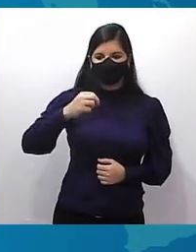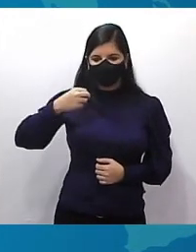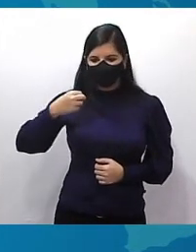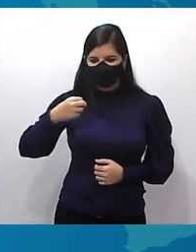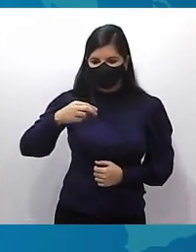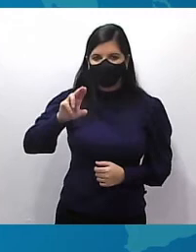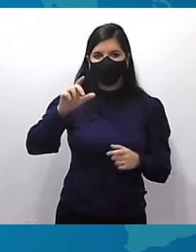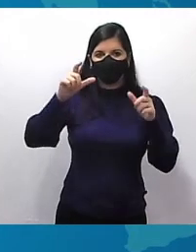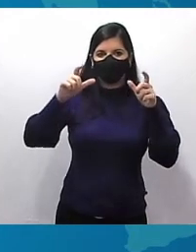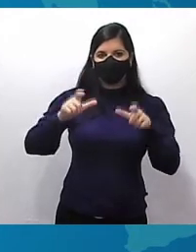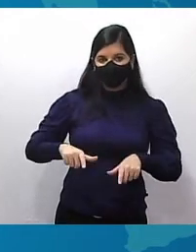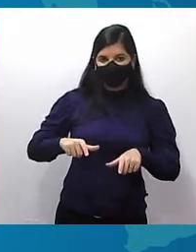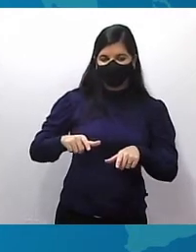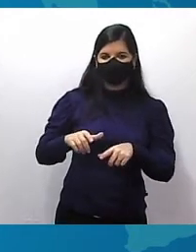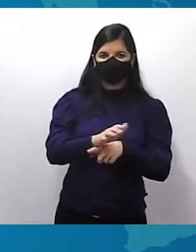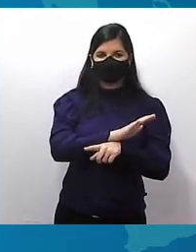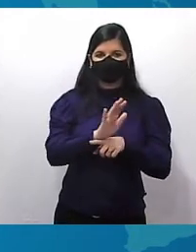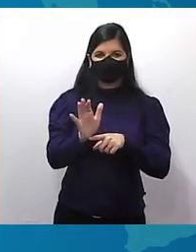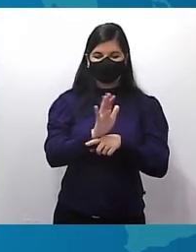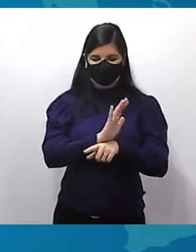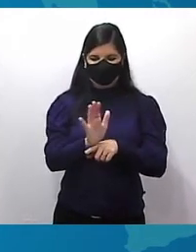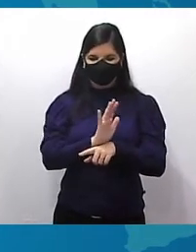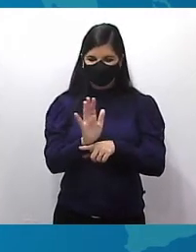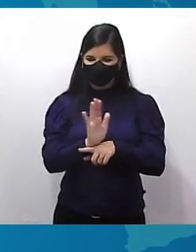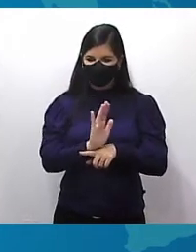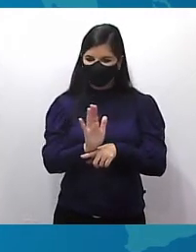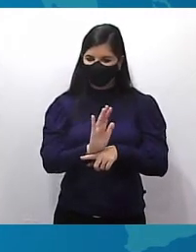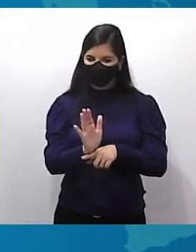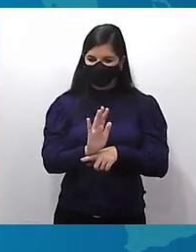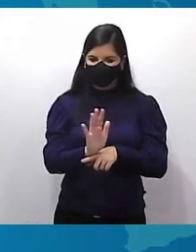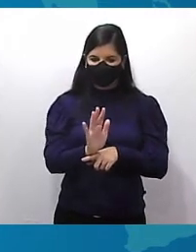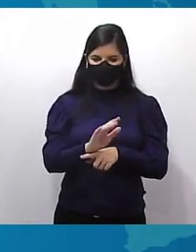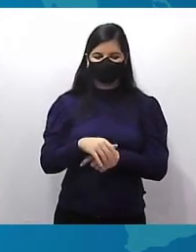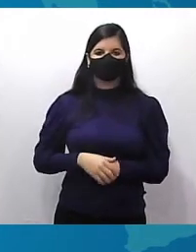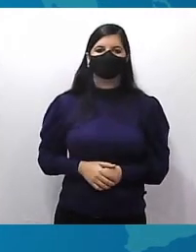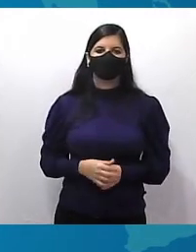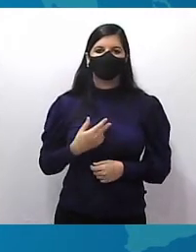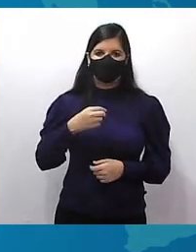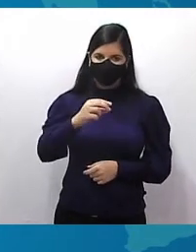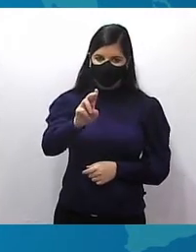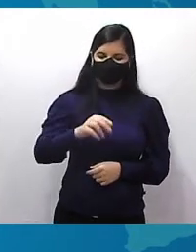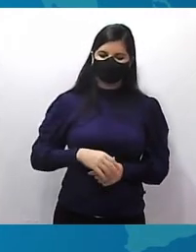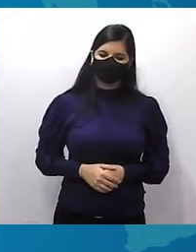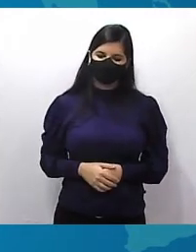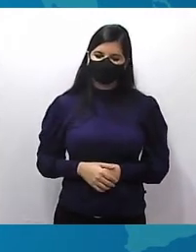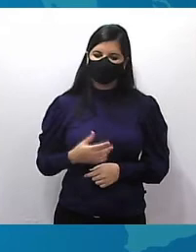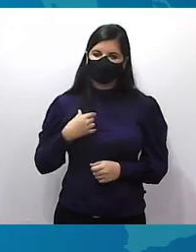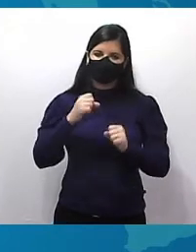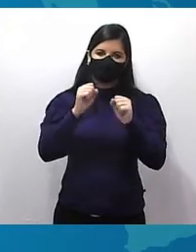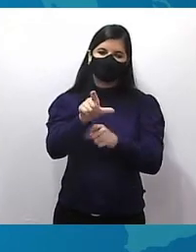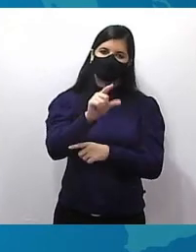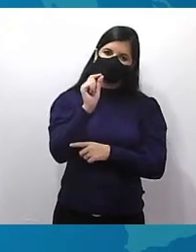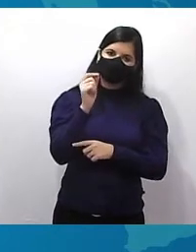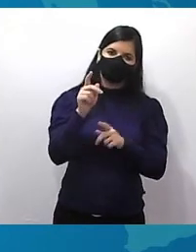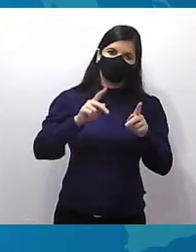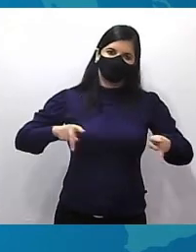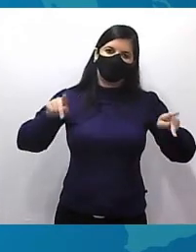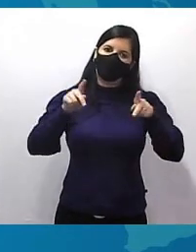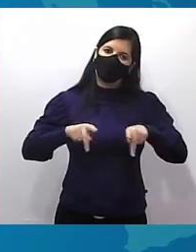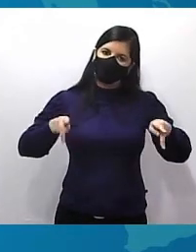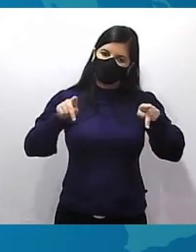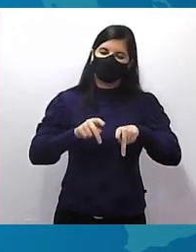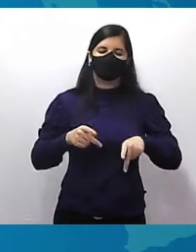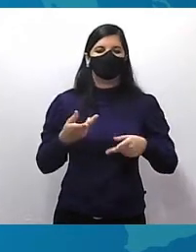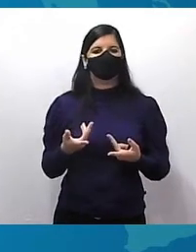go. Um lugar que você vai. Então, eu coloquei I'm going to go to the cinema. Eu vou para o cinema. Mas você pode escolher shopping